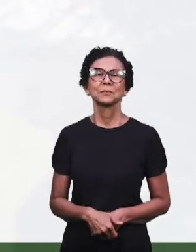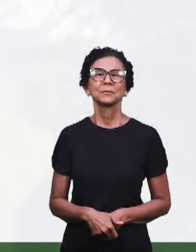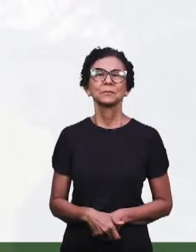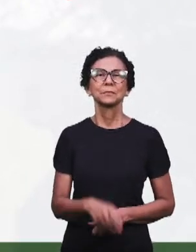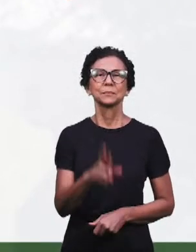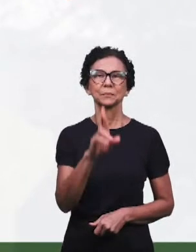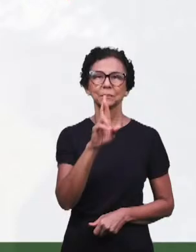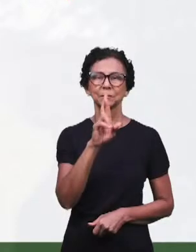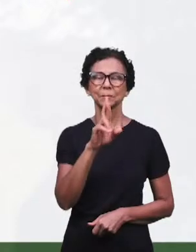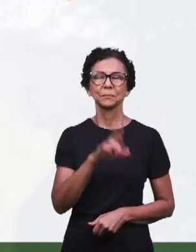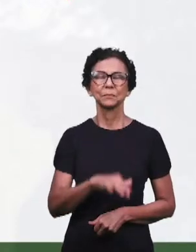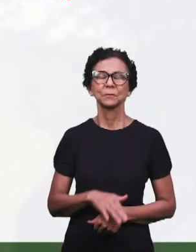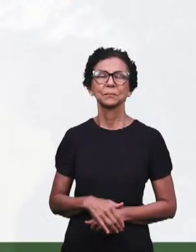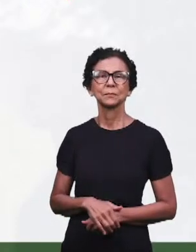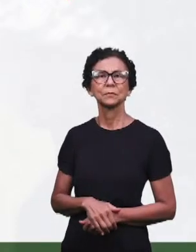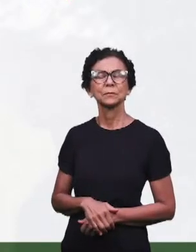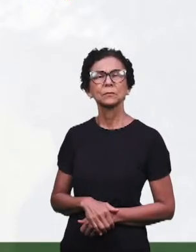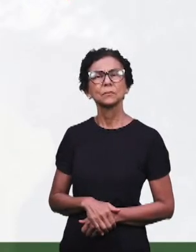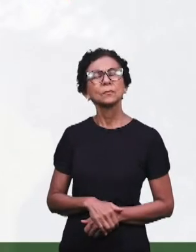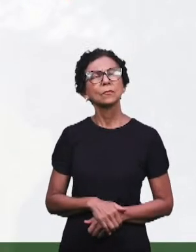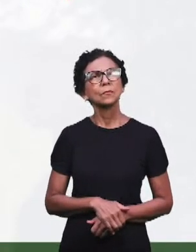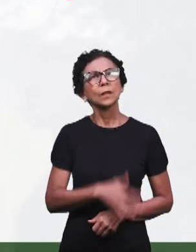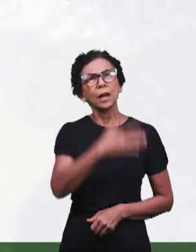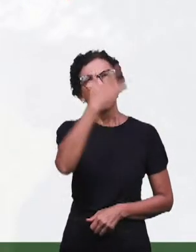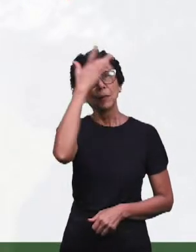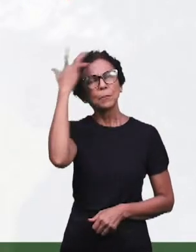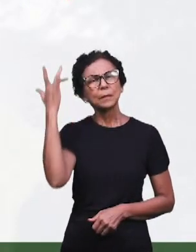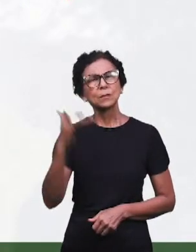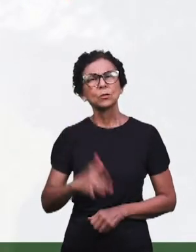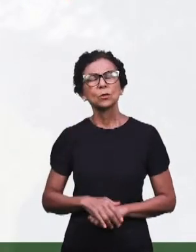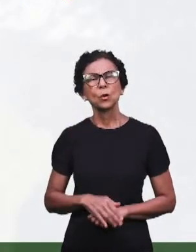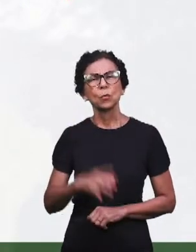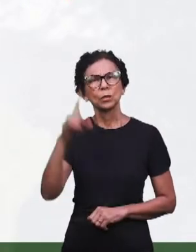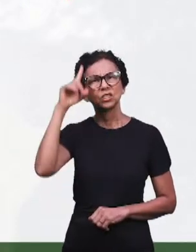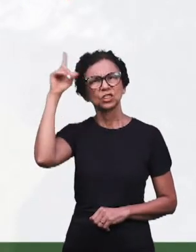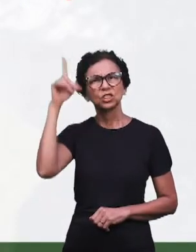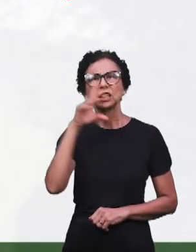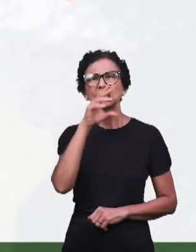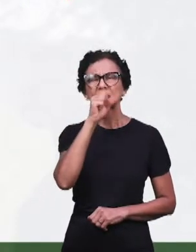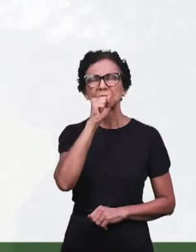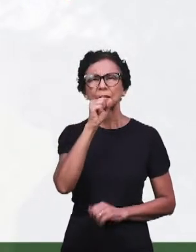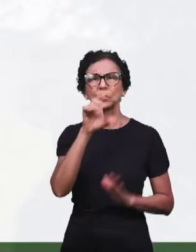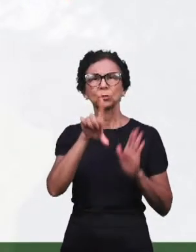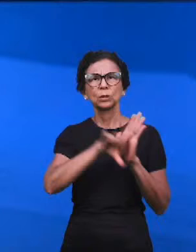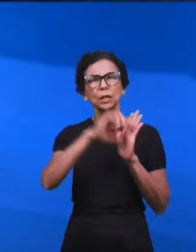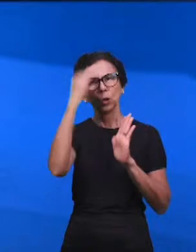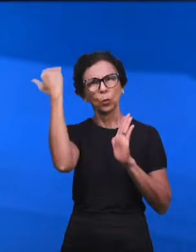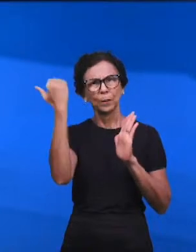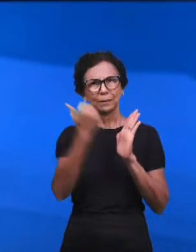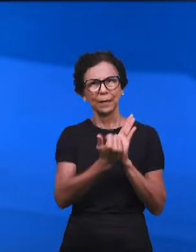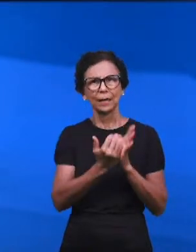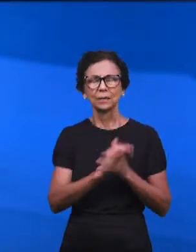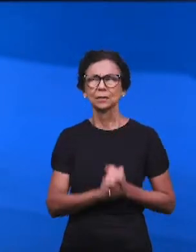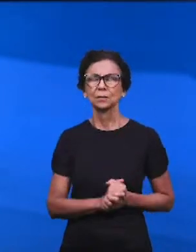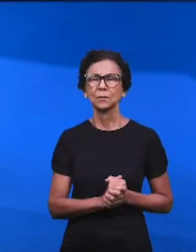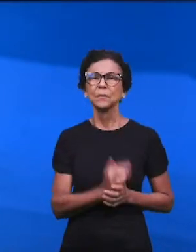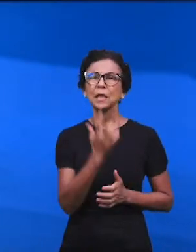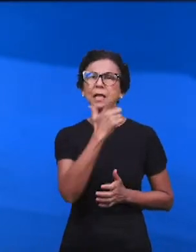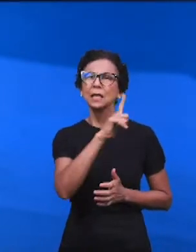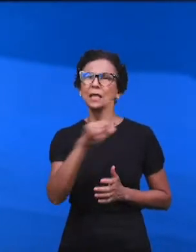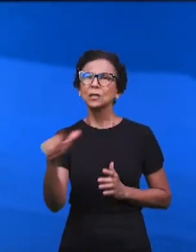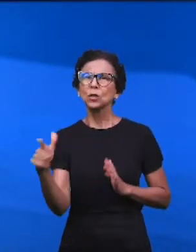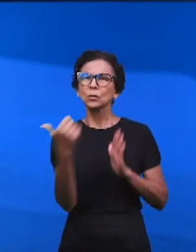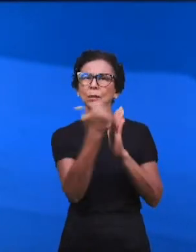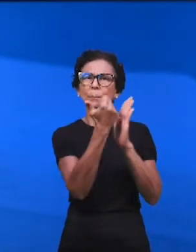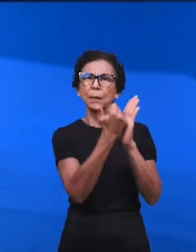o sábado cumpriu toda a lei? Agora vamos ver essa resposta, porque ela nos será dada lá do estado da Bahia. E